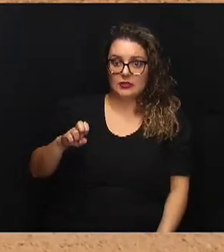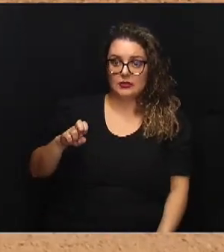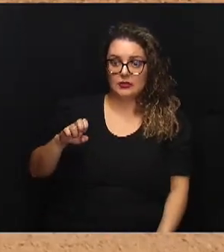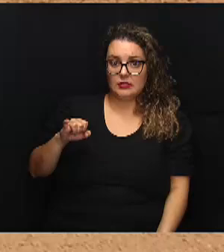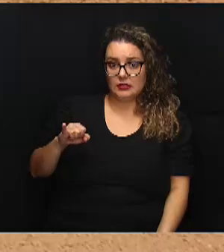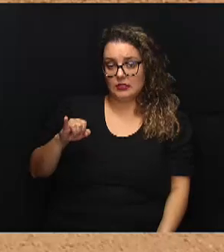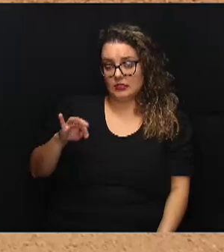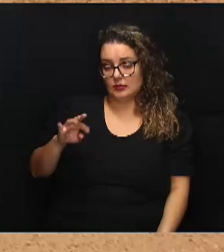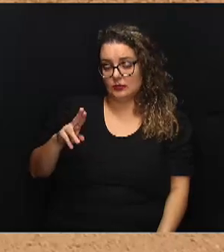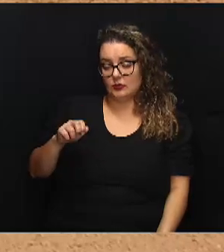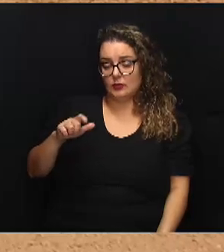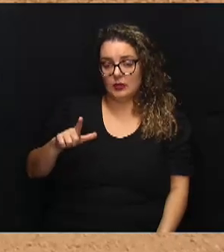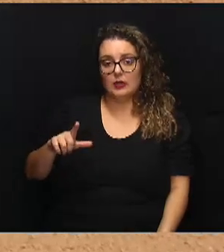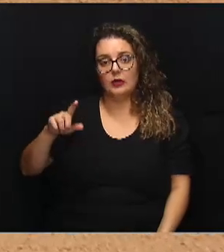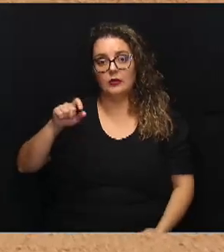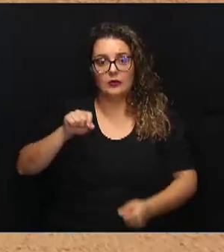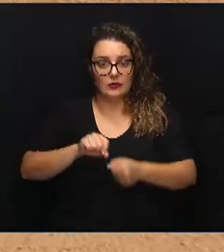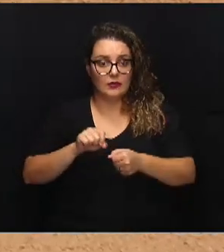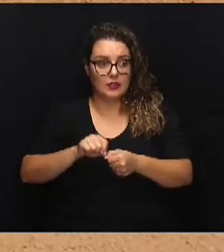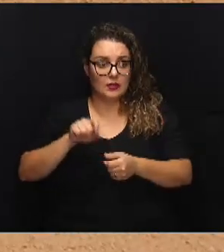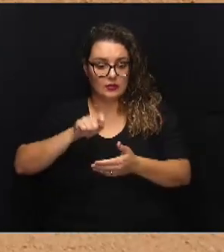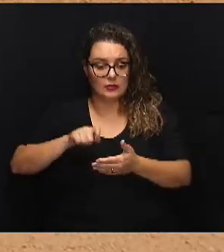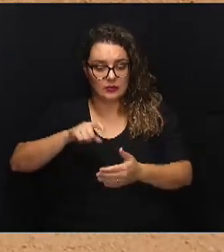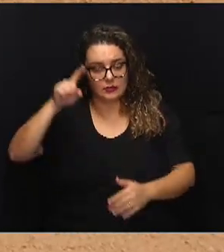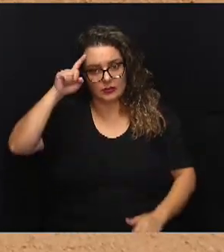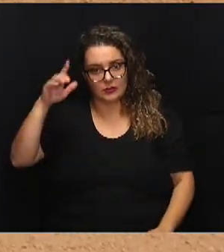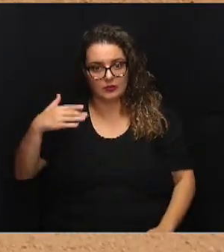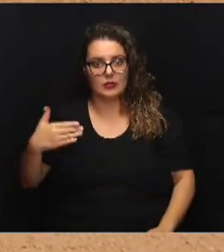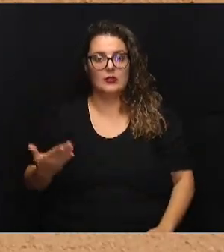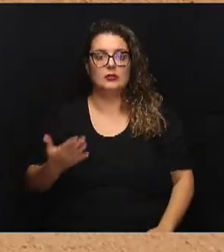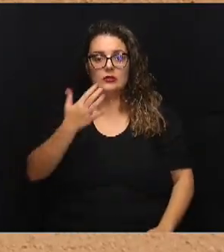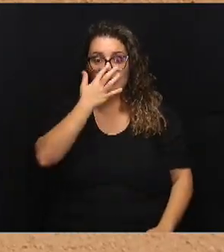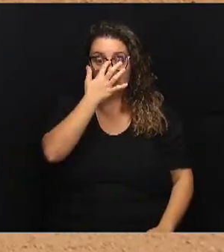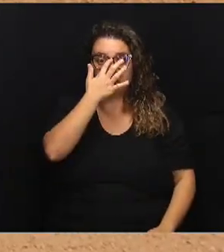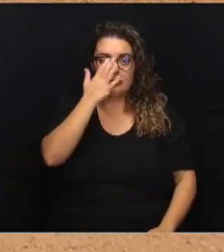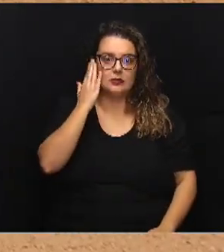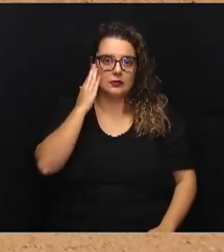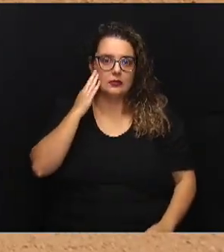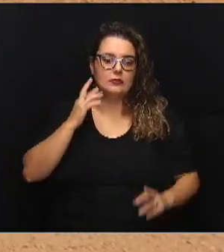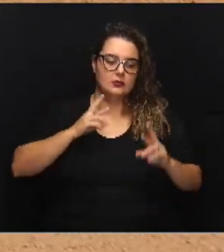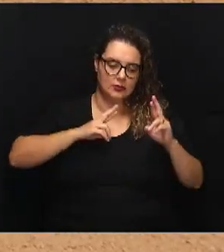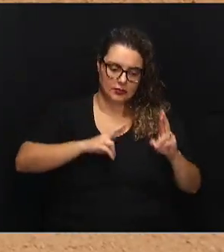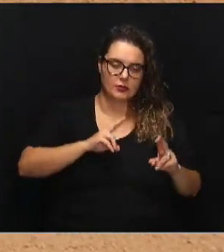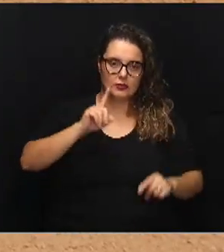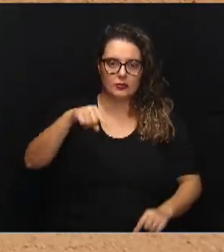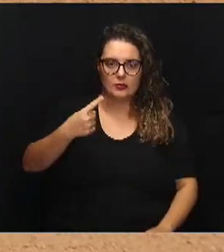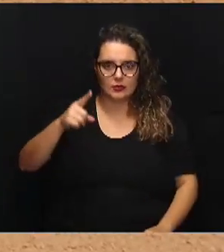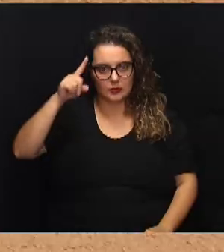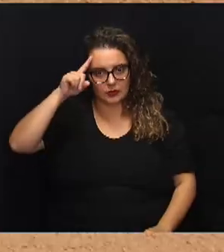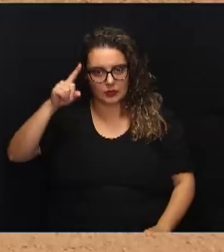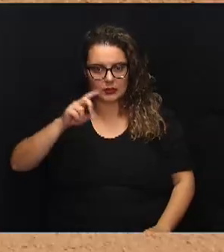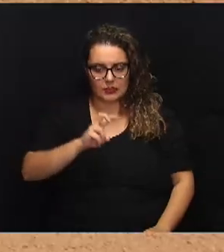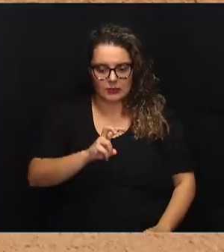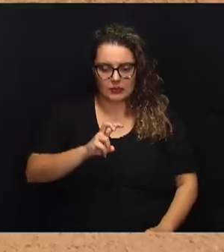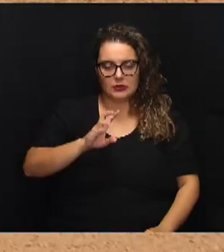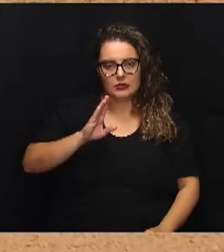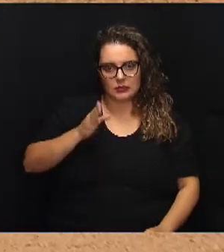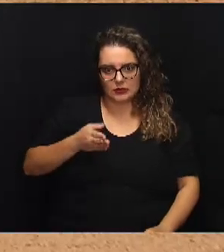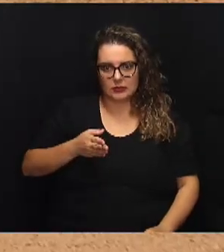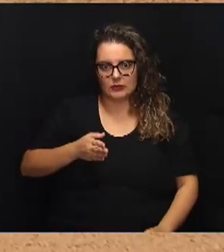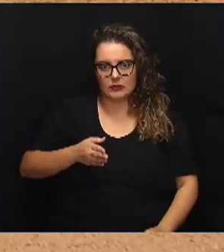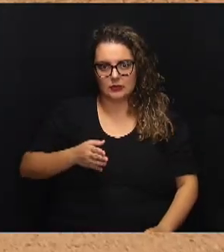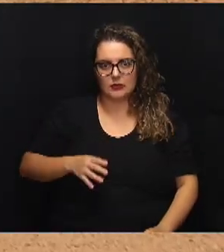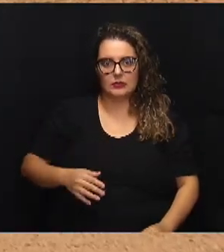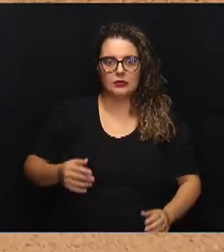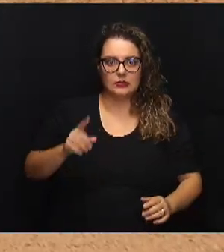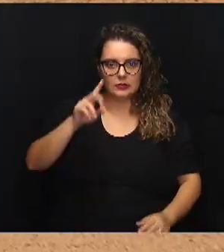os dias. E assim eles sabem que precisa repousar, porque no outro dia 5h30, né, isso é de segunda a